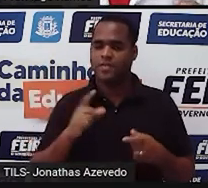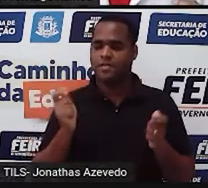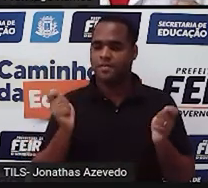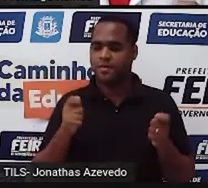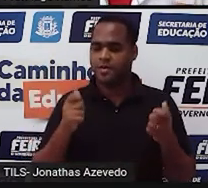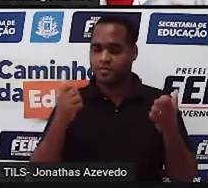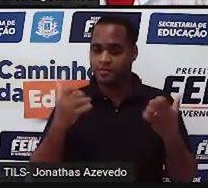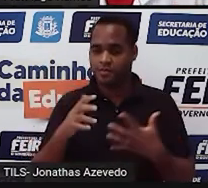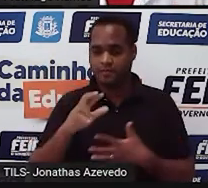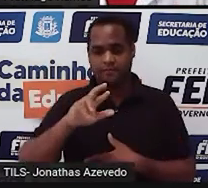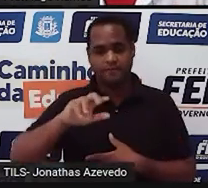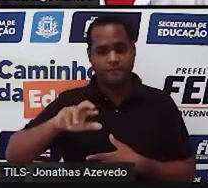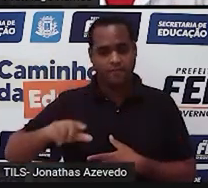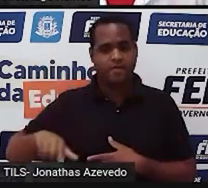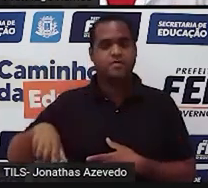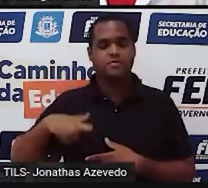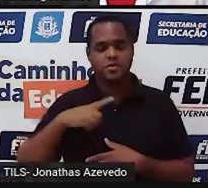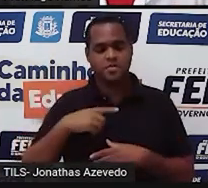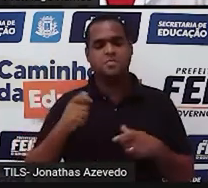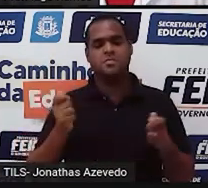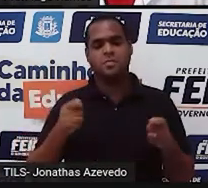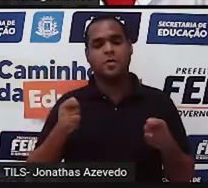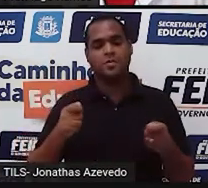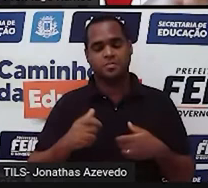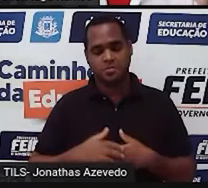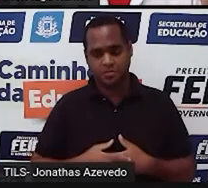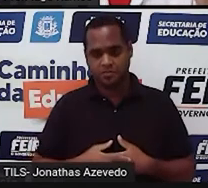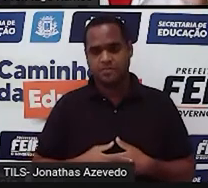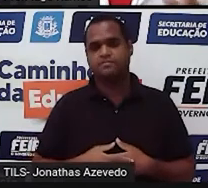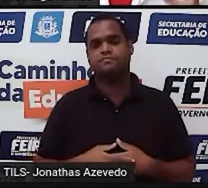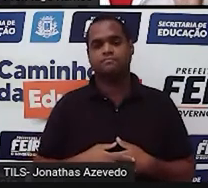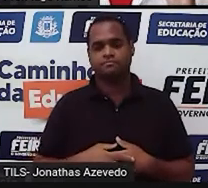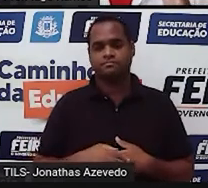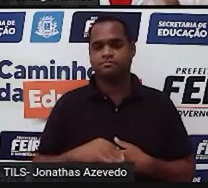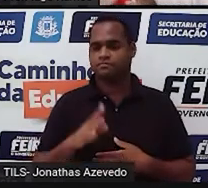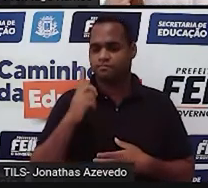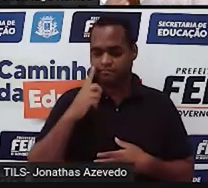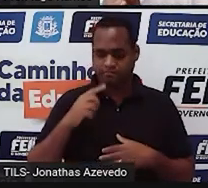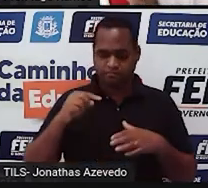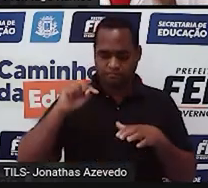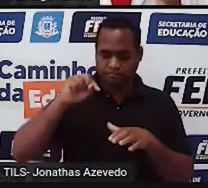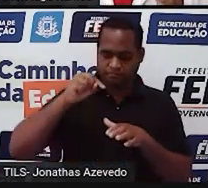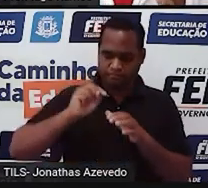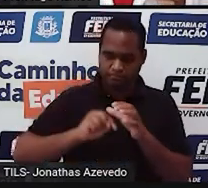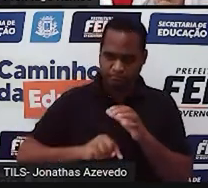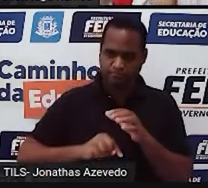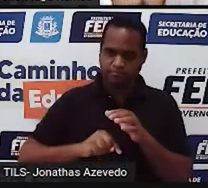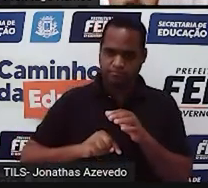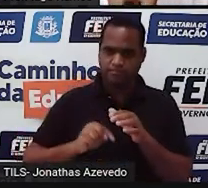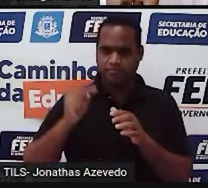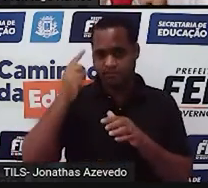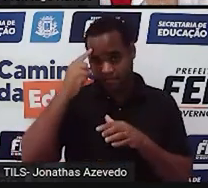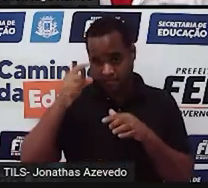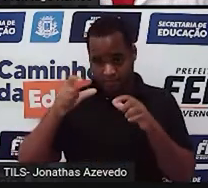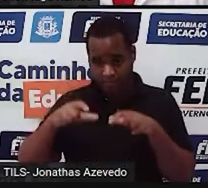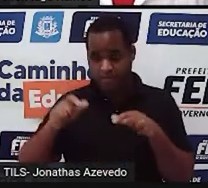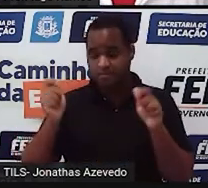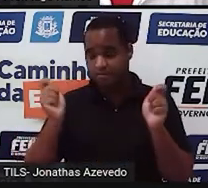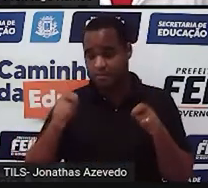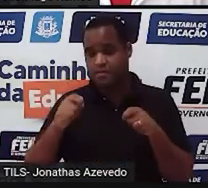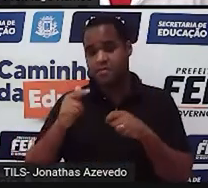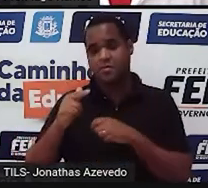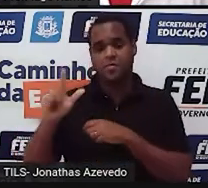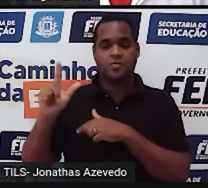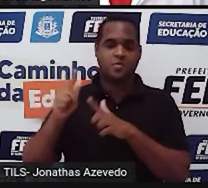existem outras formas de fazer isso pois é o poço além daquele lugar ali ele